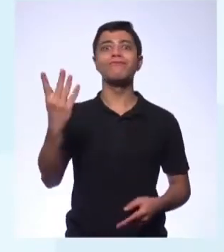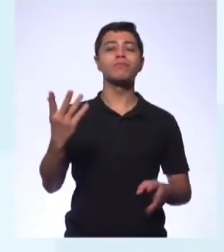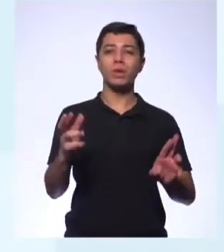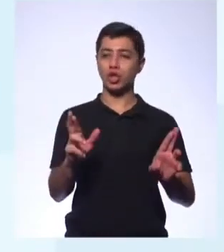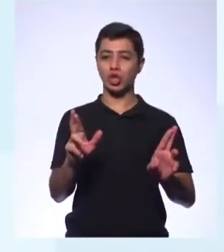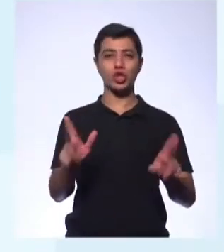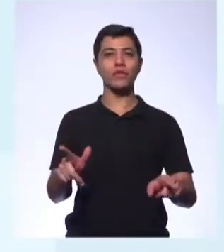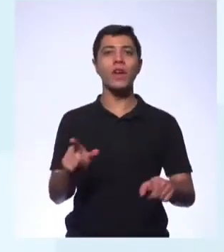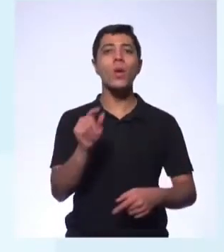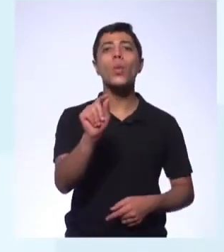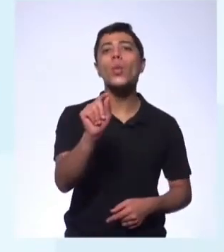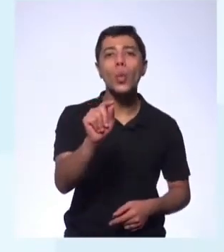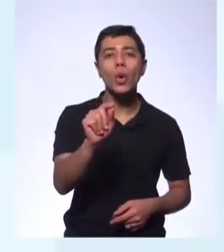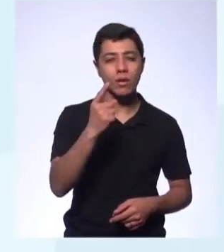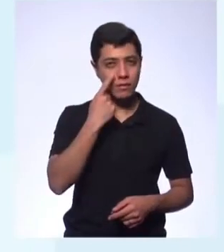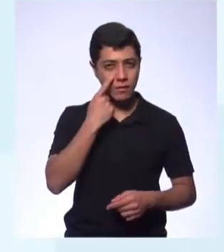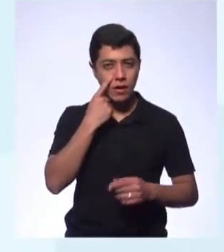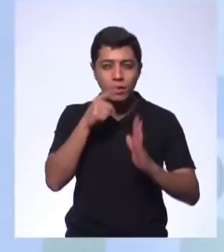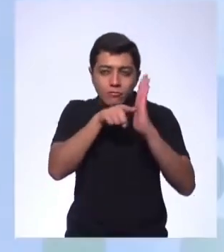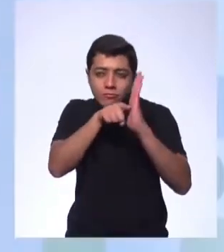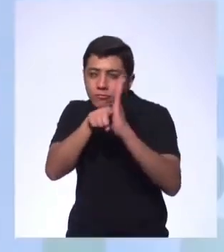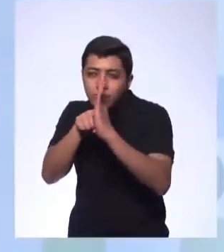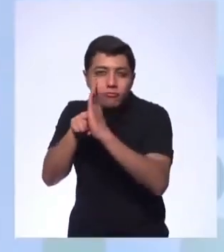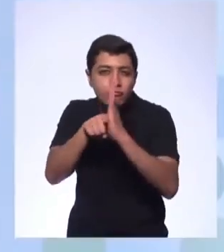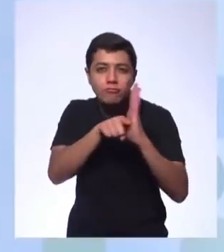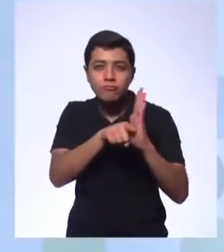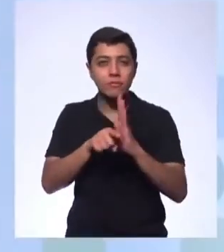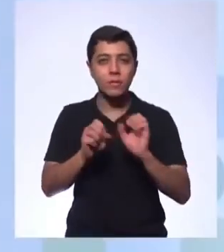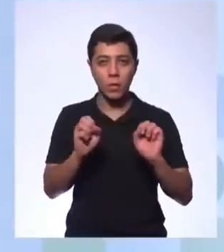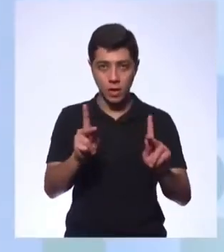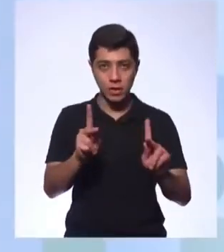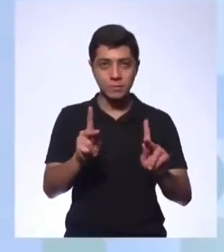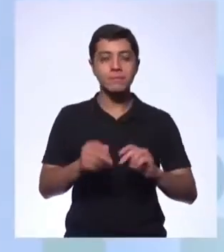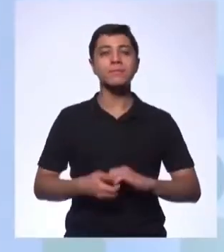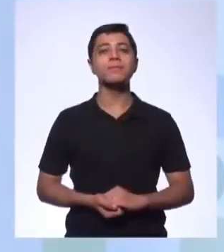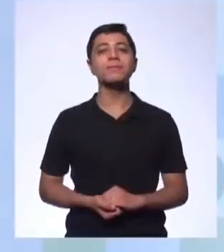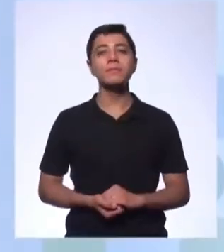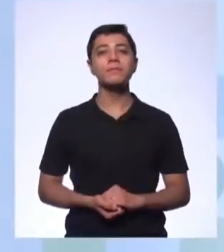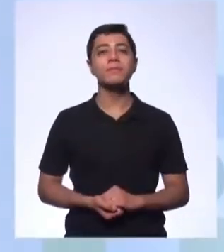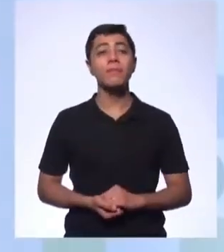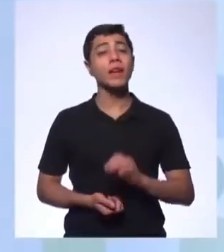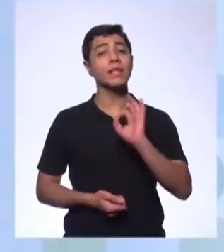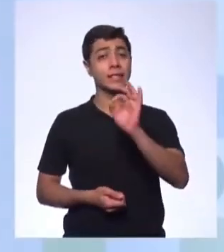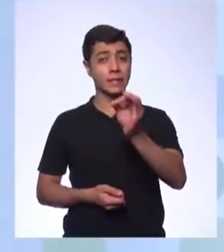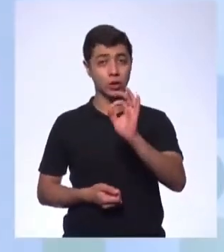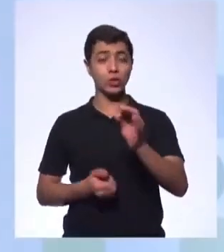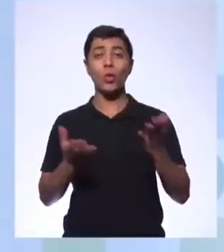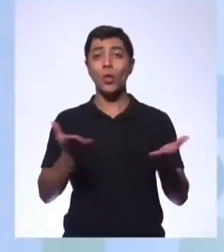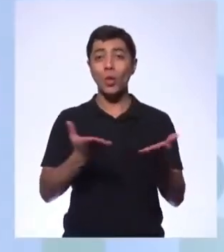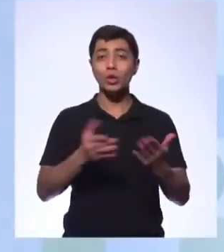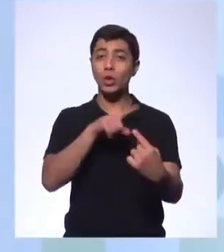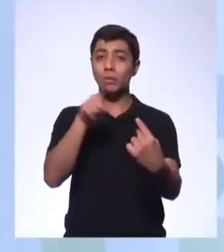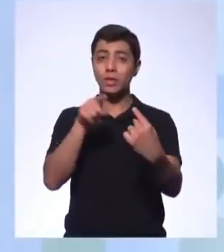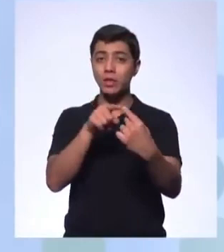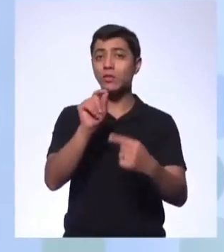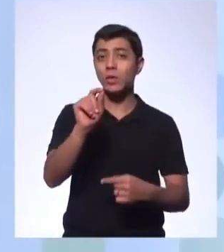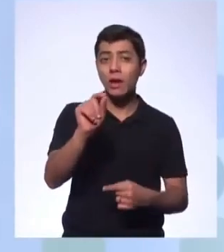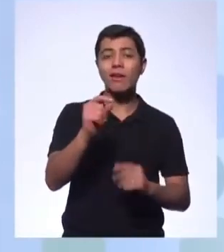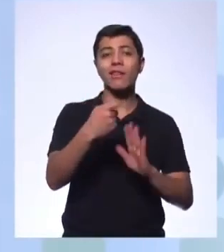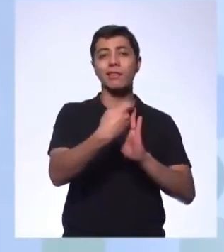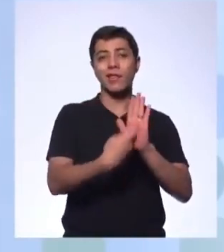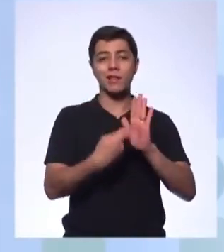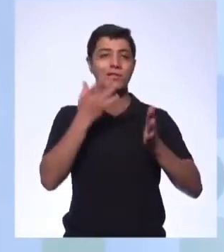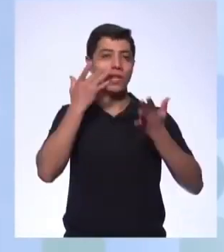de argumentos. Isto. A ideia é que, sim, nós trabalhamos o texto teatral, né, diferenciando tragédia e